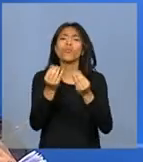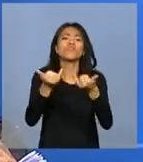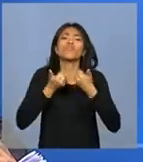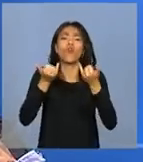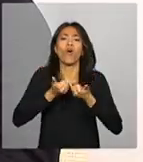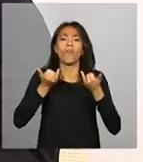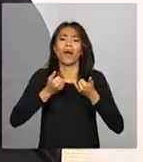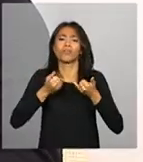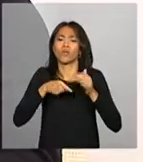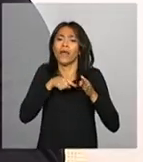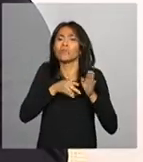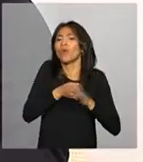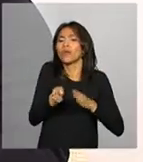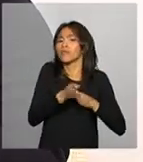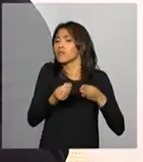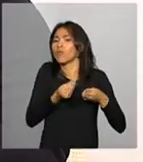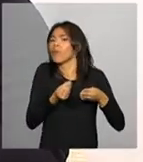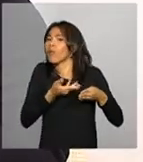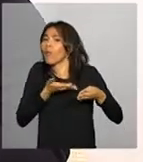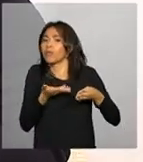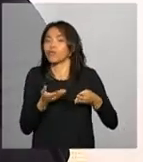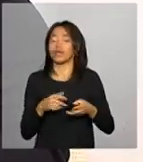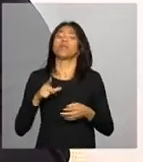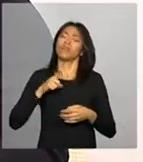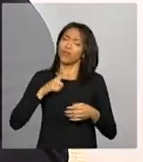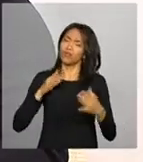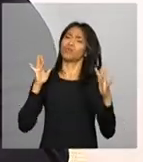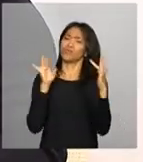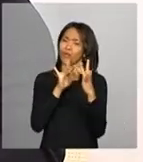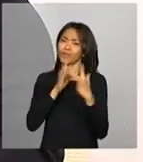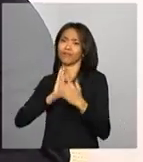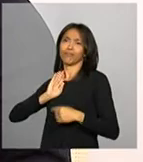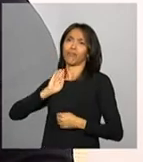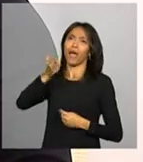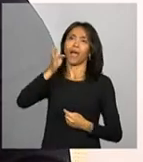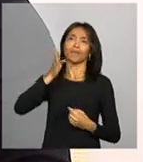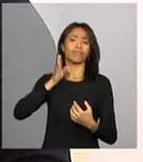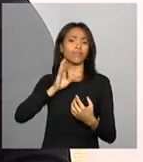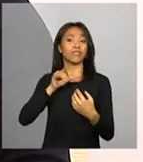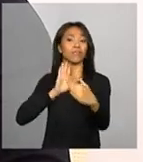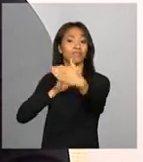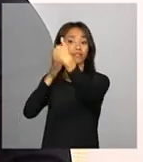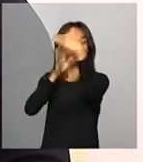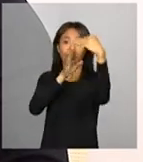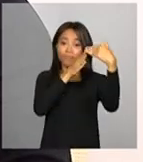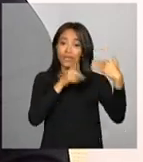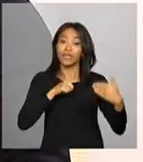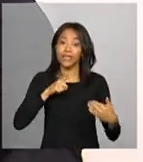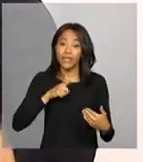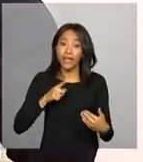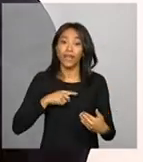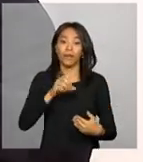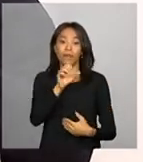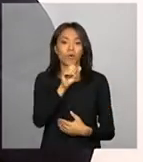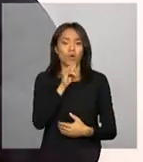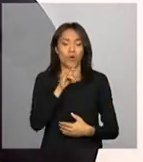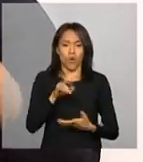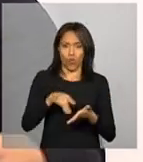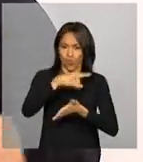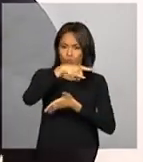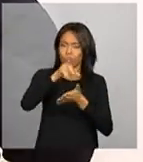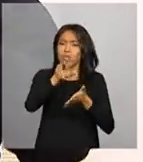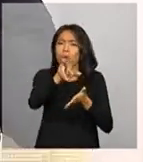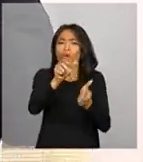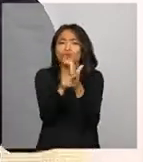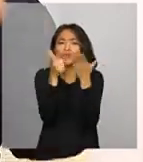orientação nós temos um contato direto com os municípios né Nós temos o boletim que chama chama suas informa que é um